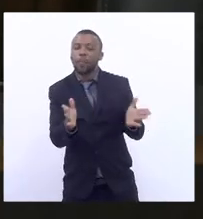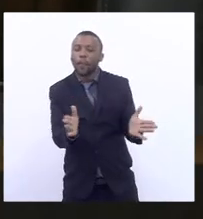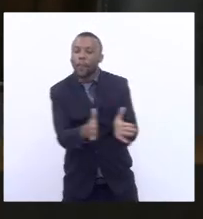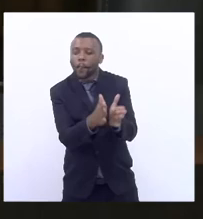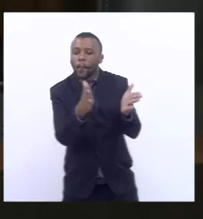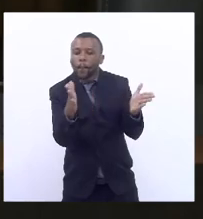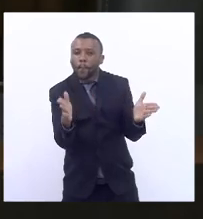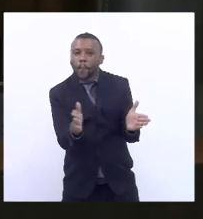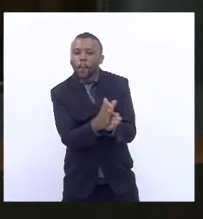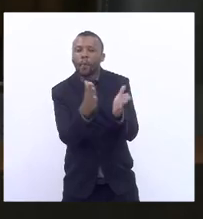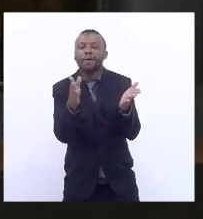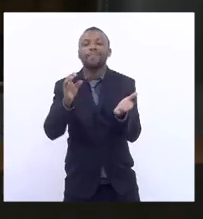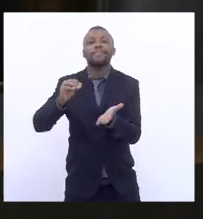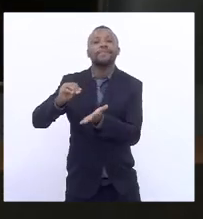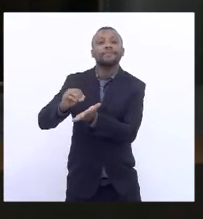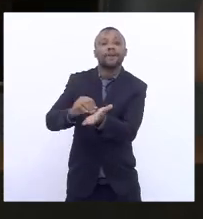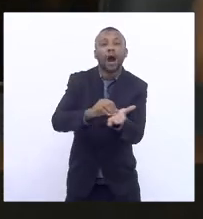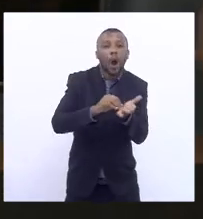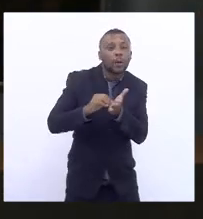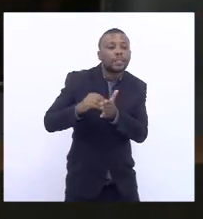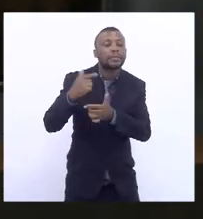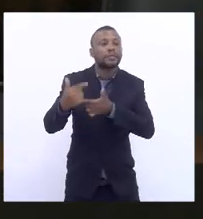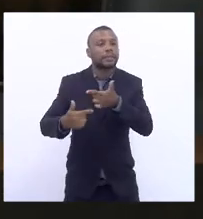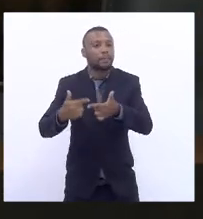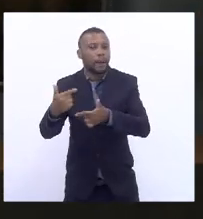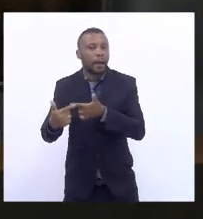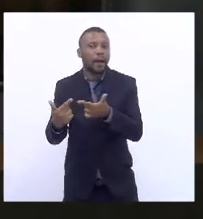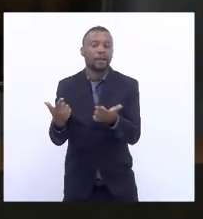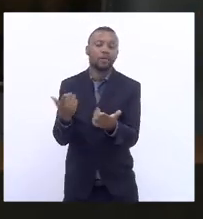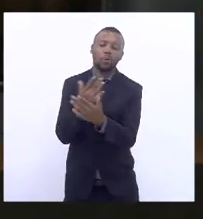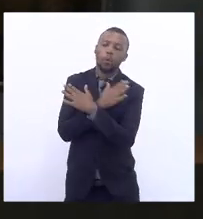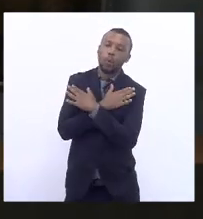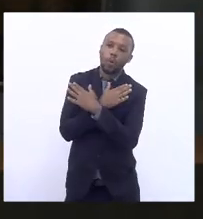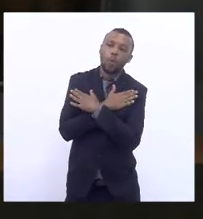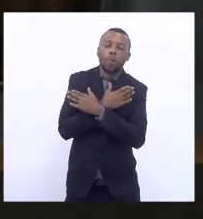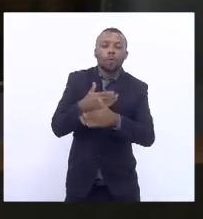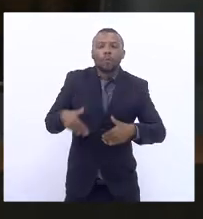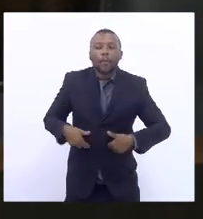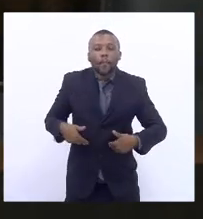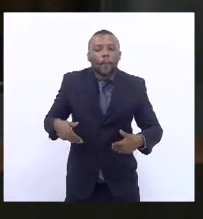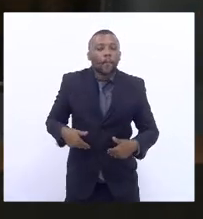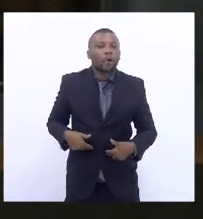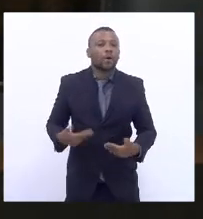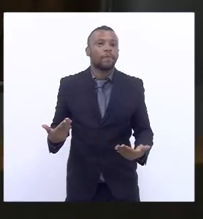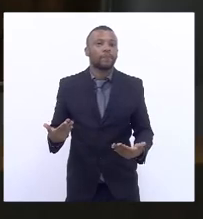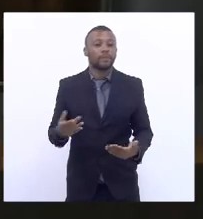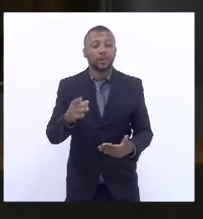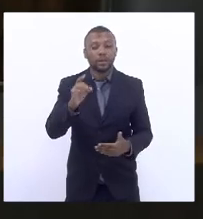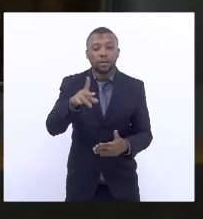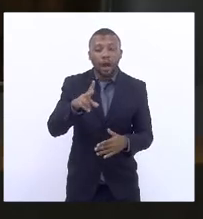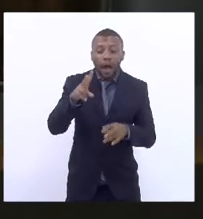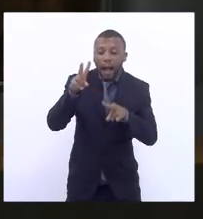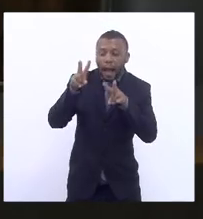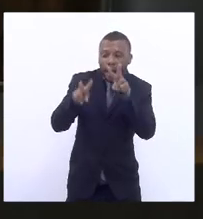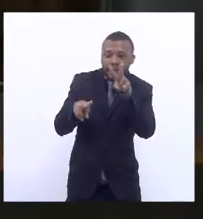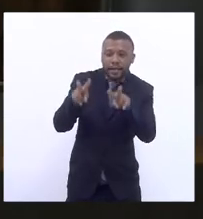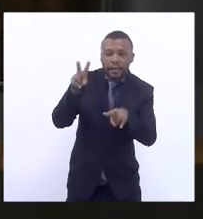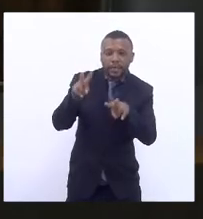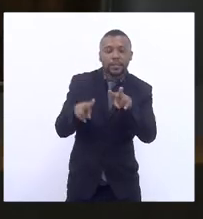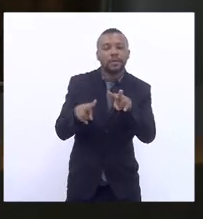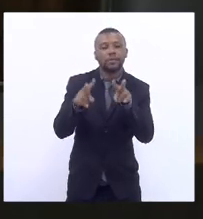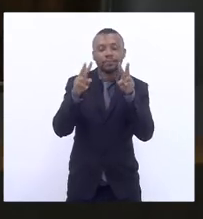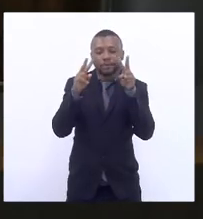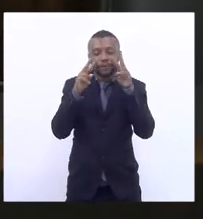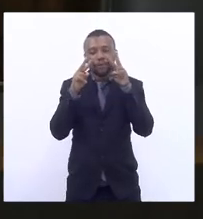mais desemprego e mais fome. Isso analisando só a ótica